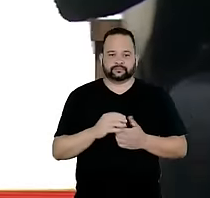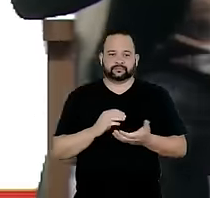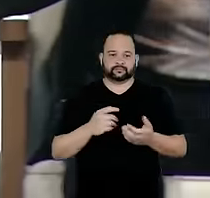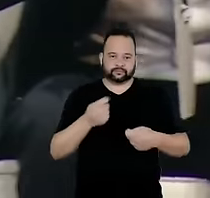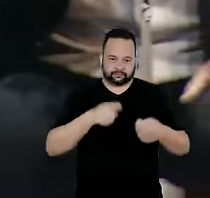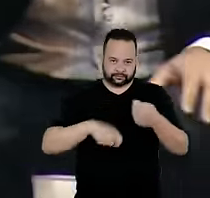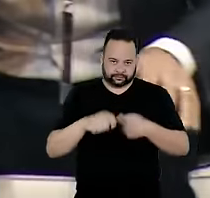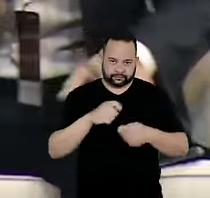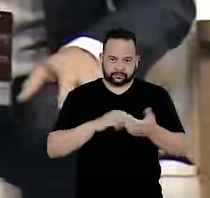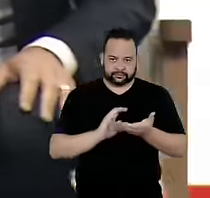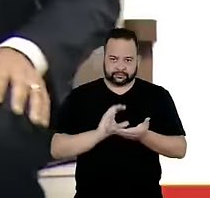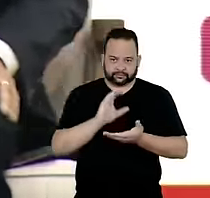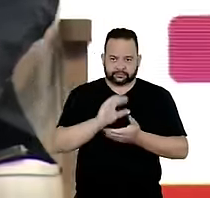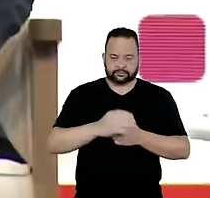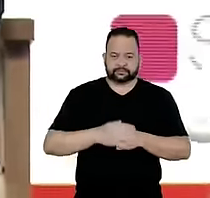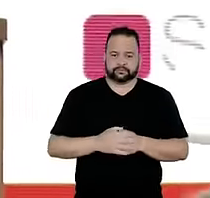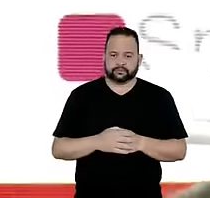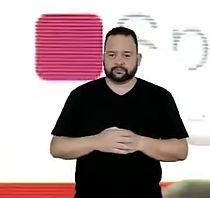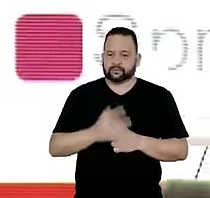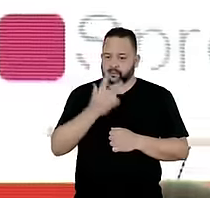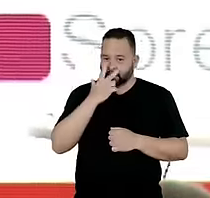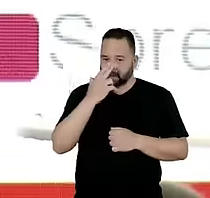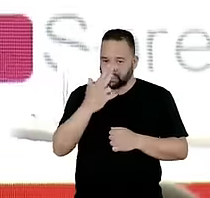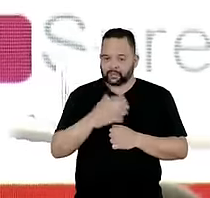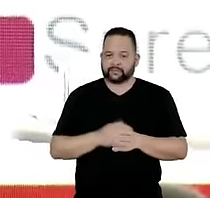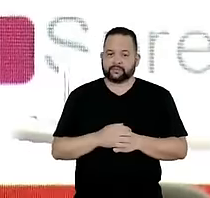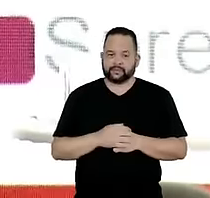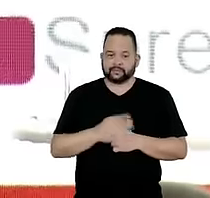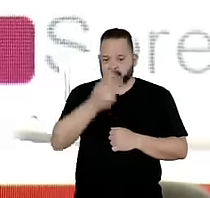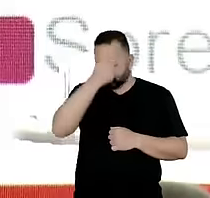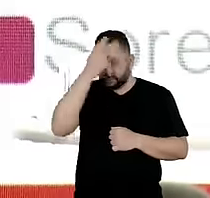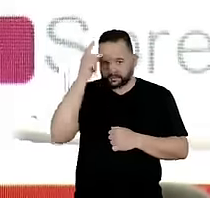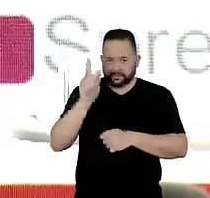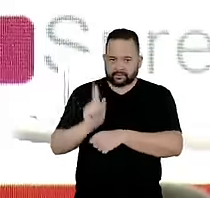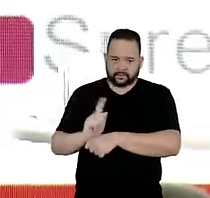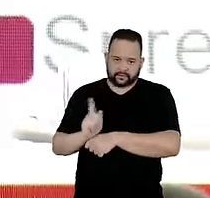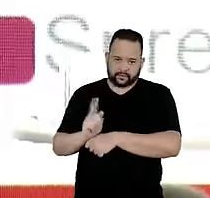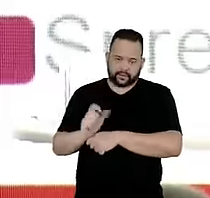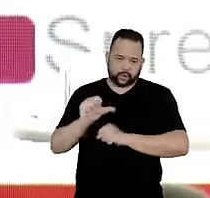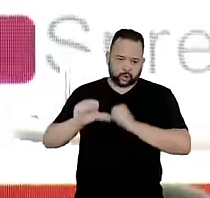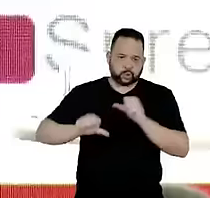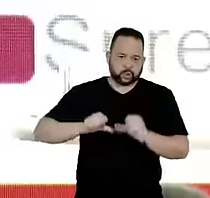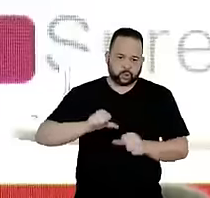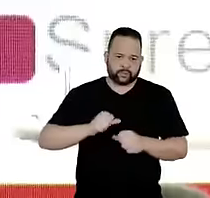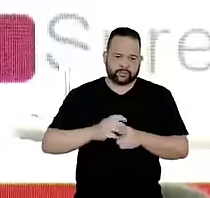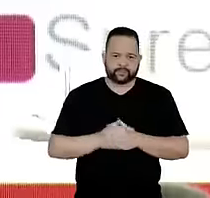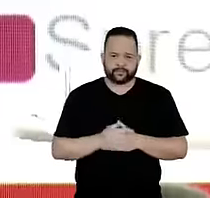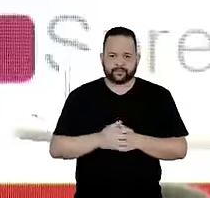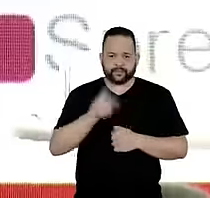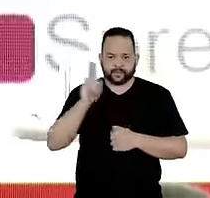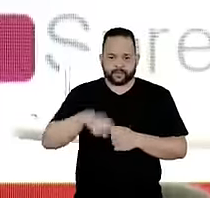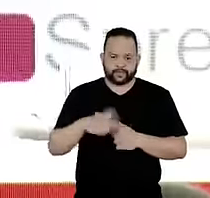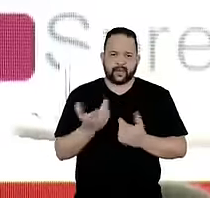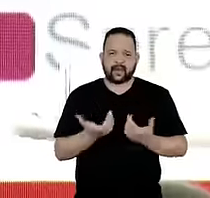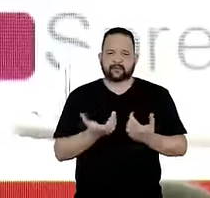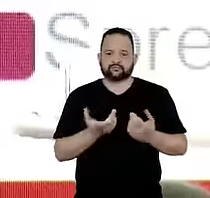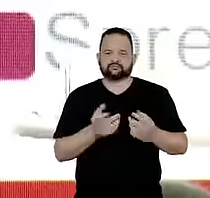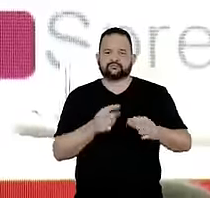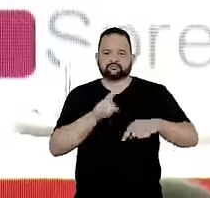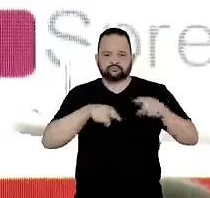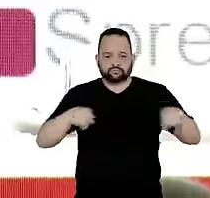ali no início eu acho que o mercado de crédito para quem faz gestão mudou acho que essa acho que essa a dinâmica né acho que a gente falar um pouco aqui também do